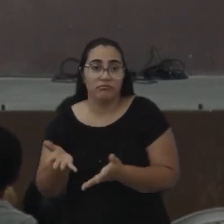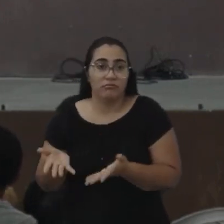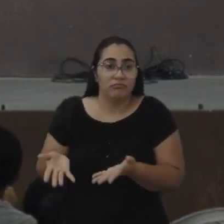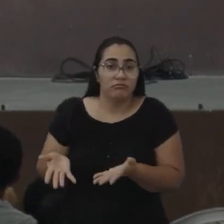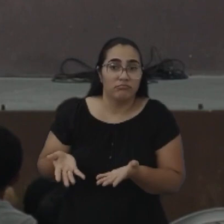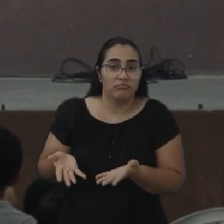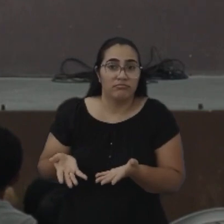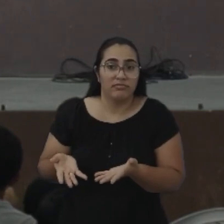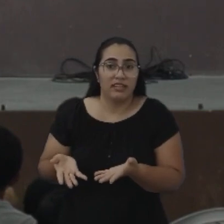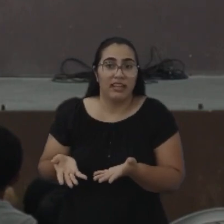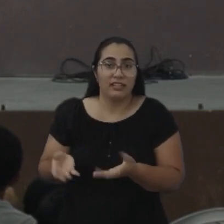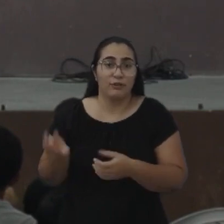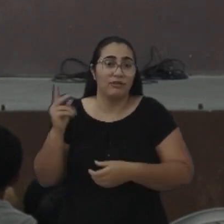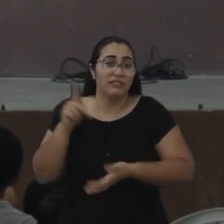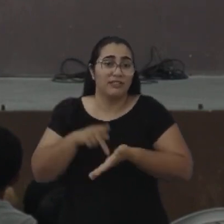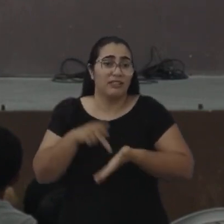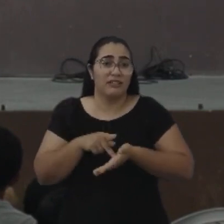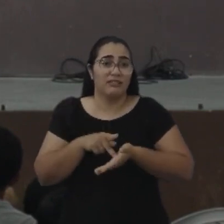você não é.